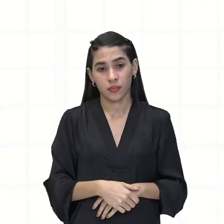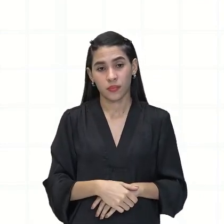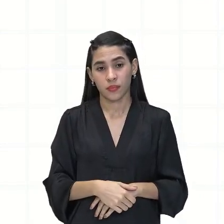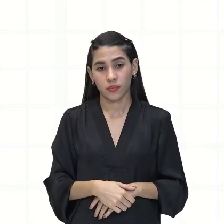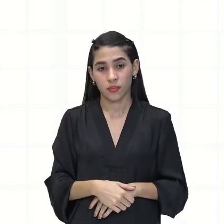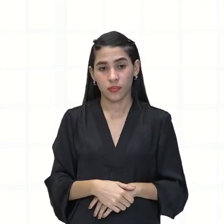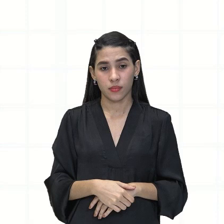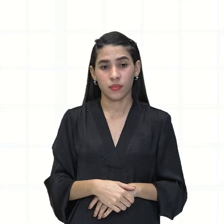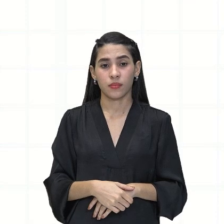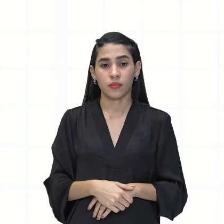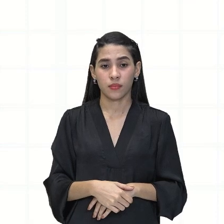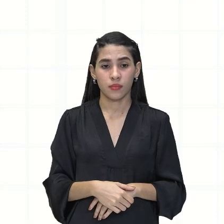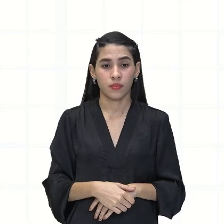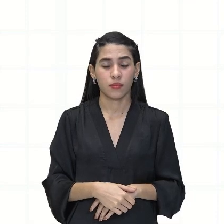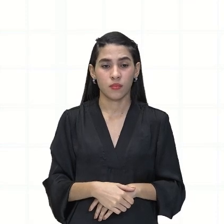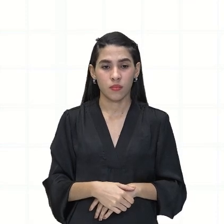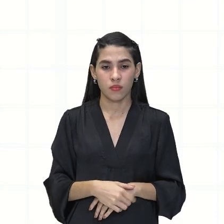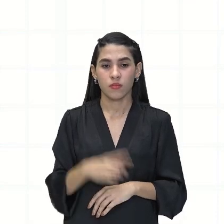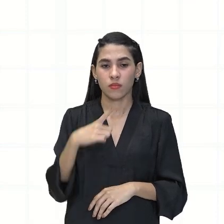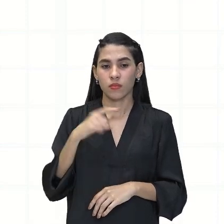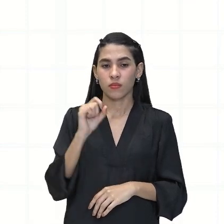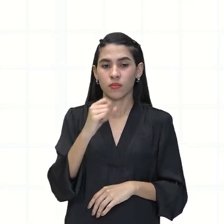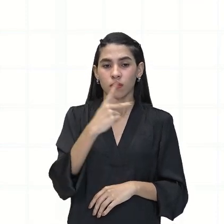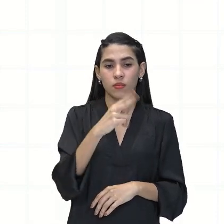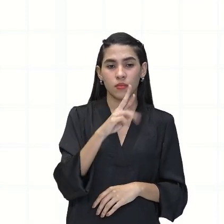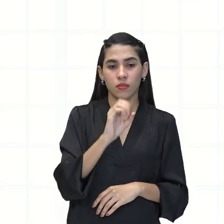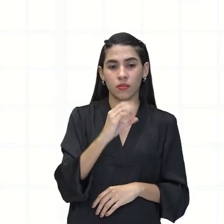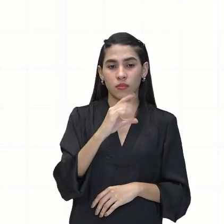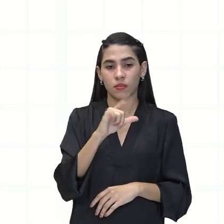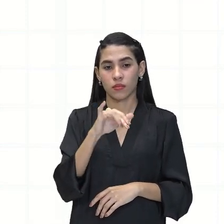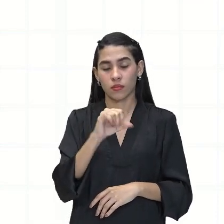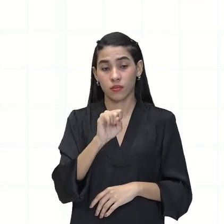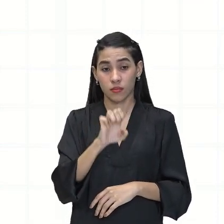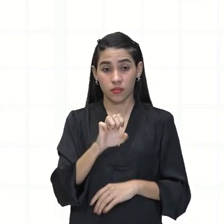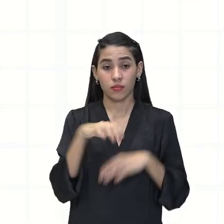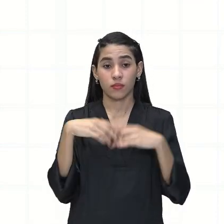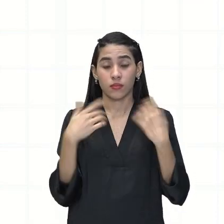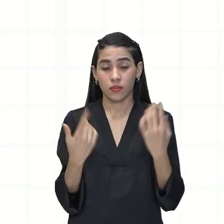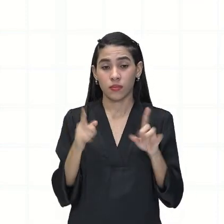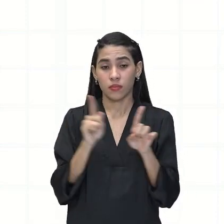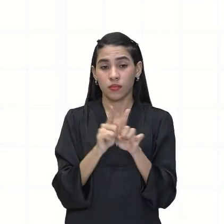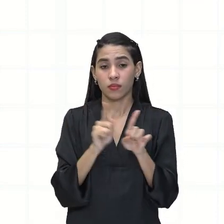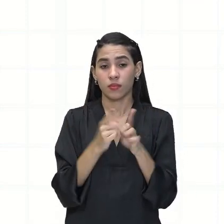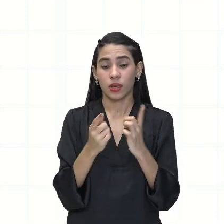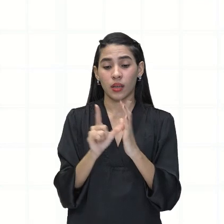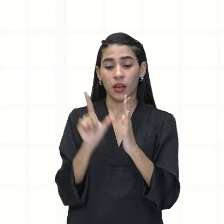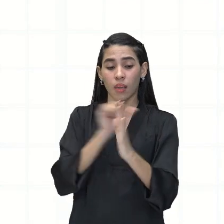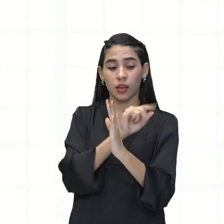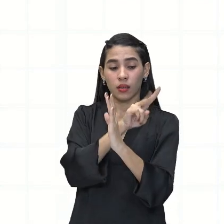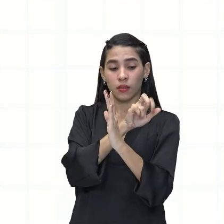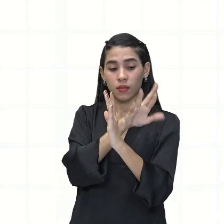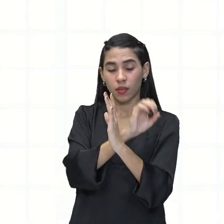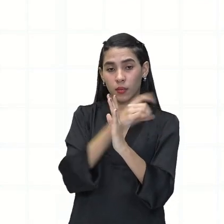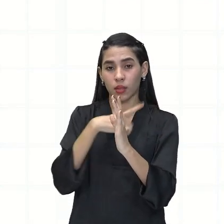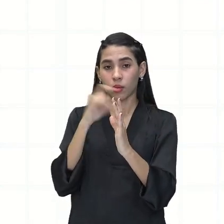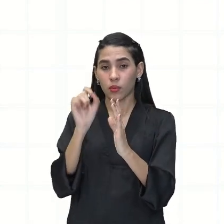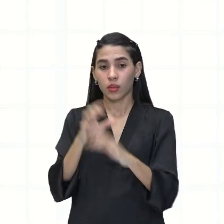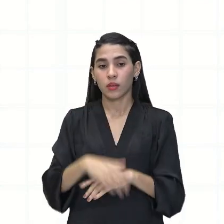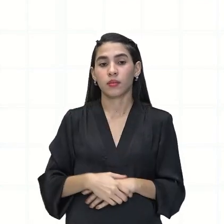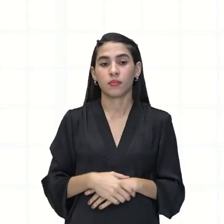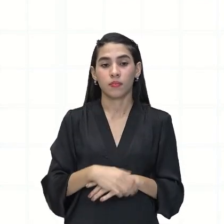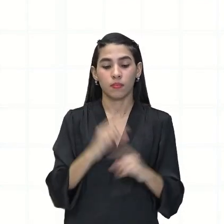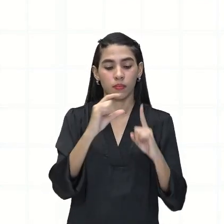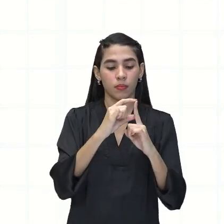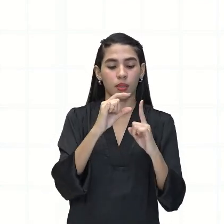está acontecendo uma próclise. E olha só, além de vir antes do verbo, nós temos o quê? A